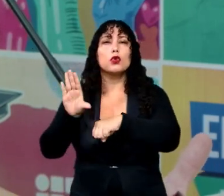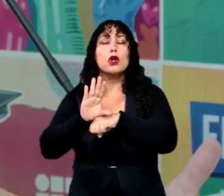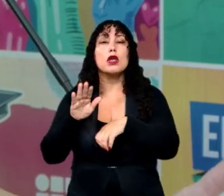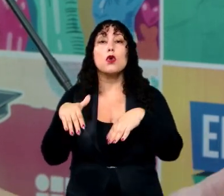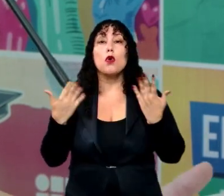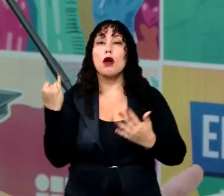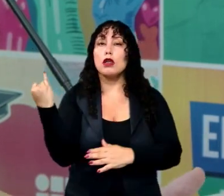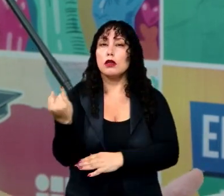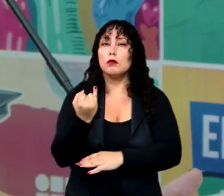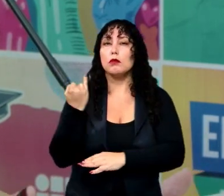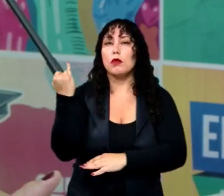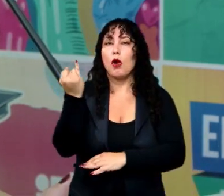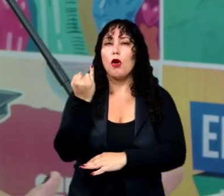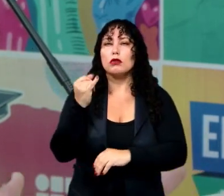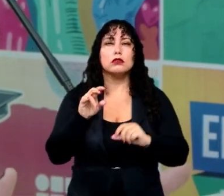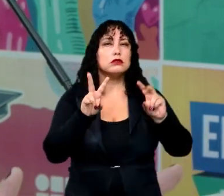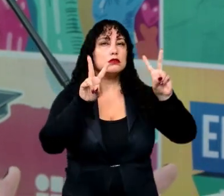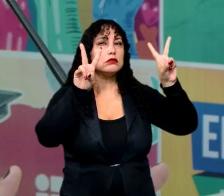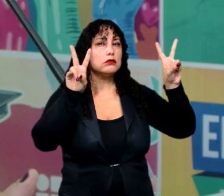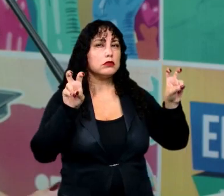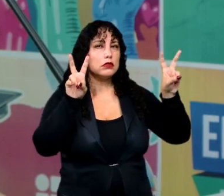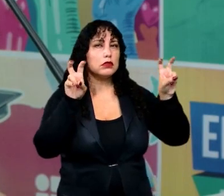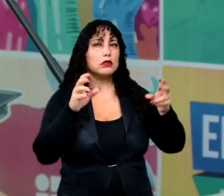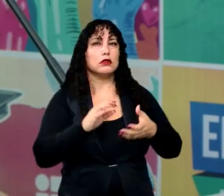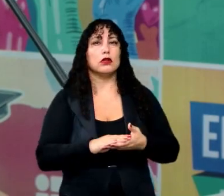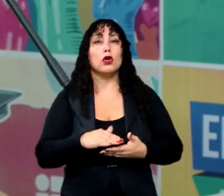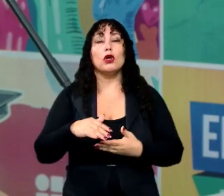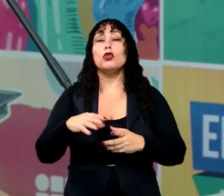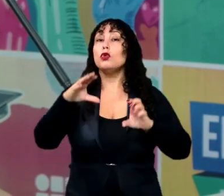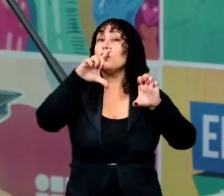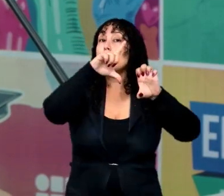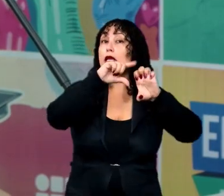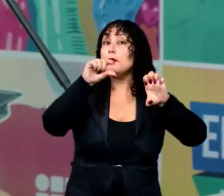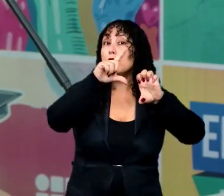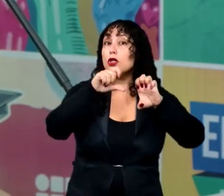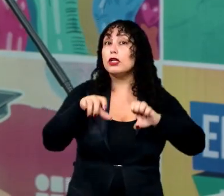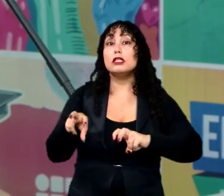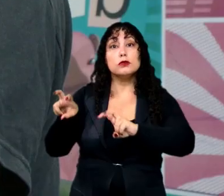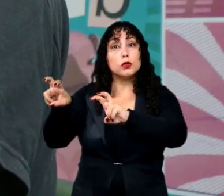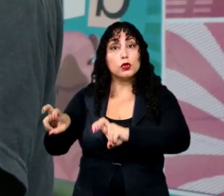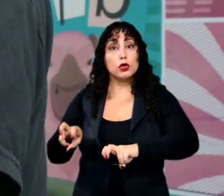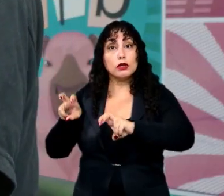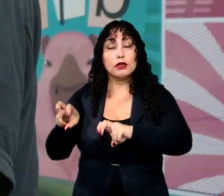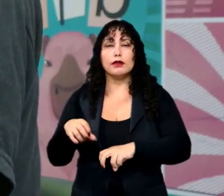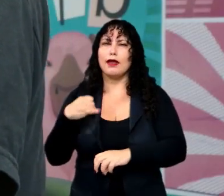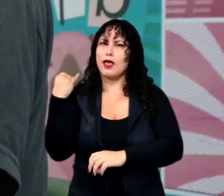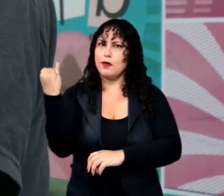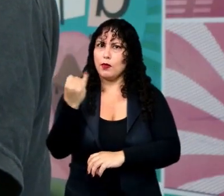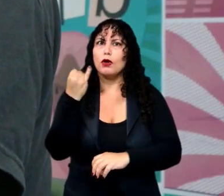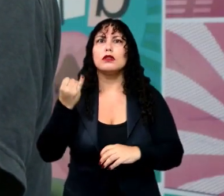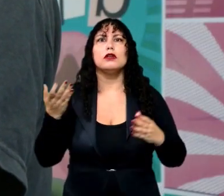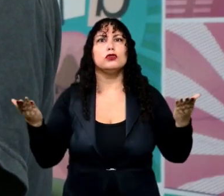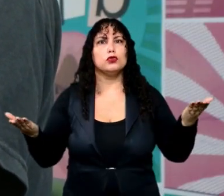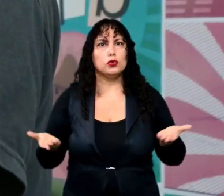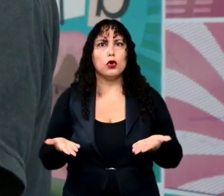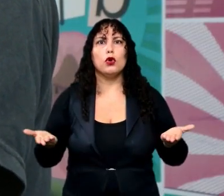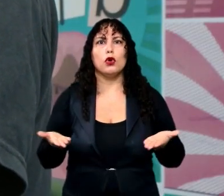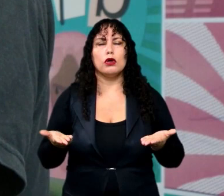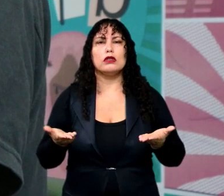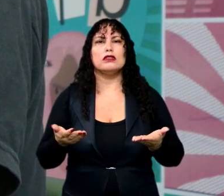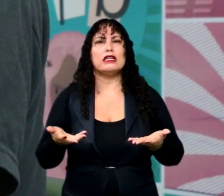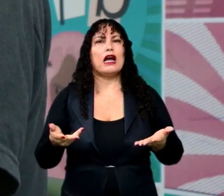a importância desse assunto no empreendedorismo Rural bom é fundamental hoje tá nós estamos com